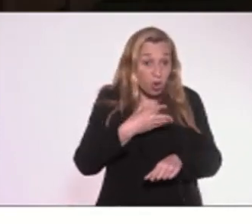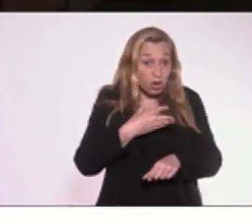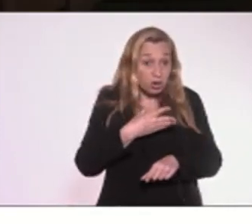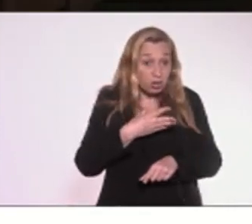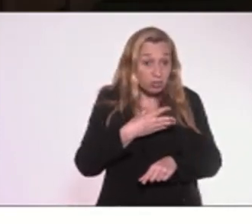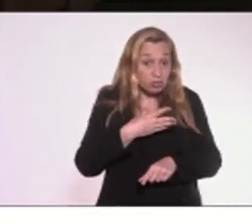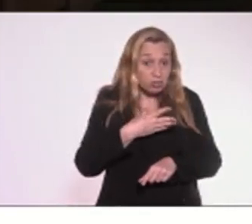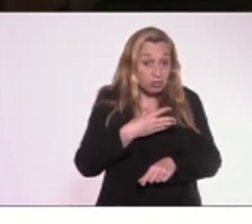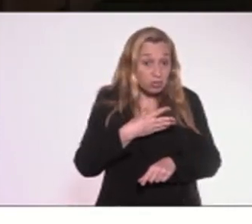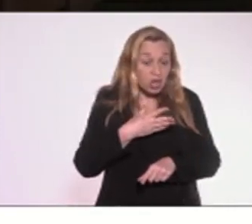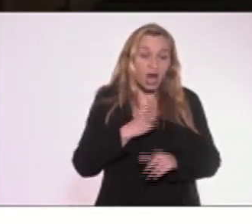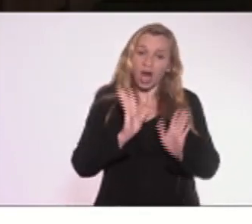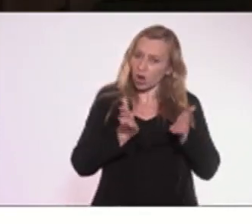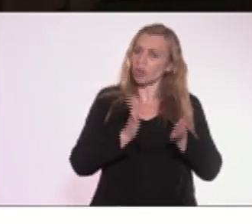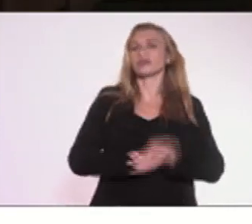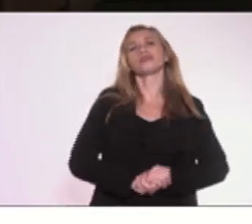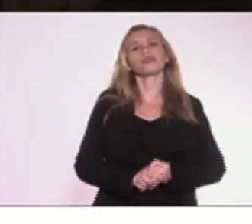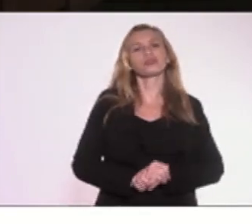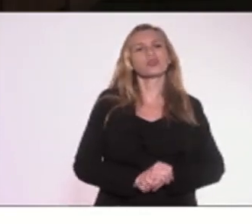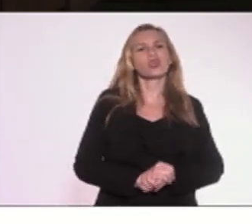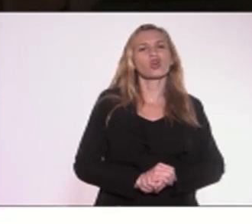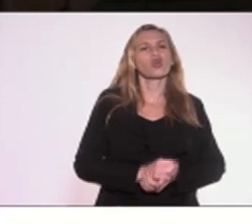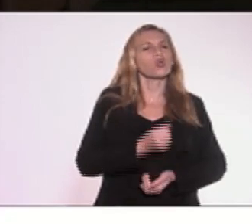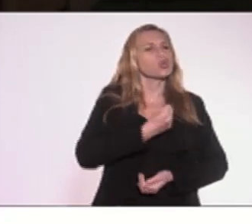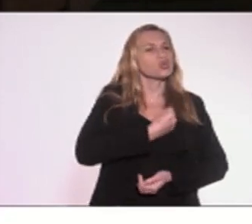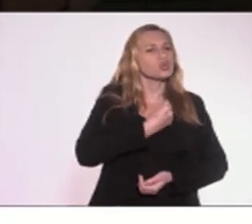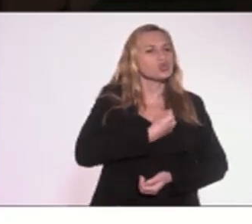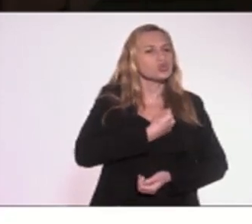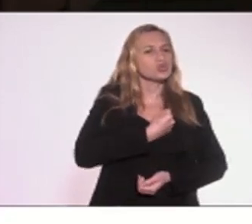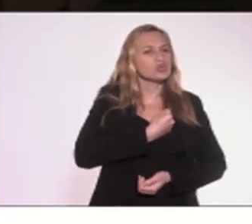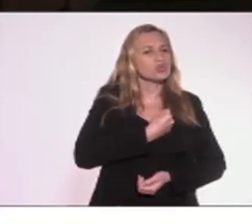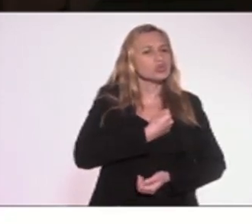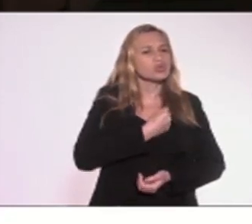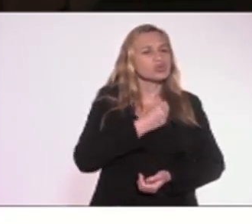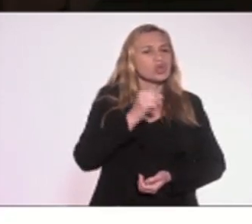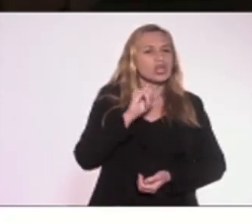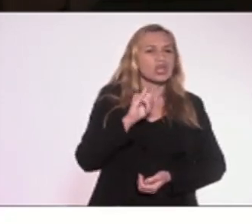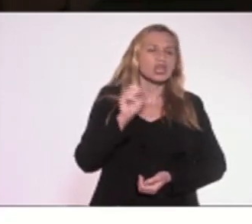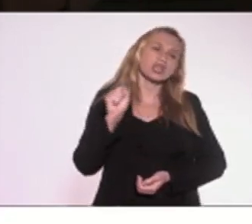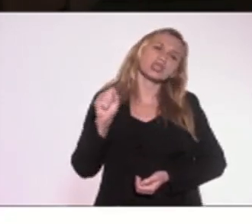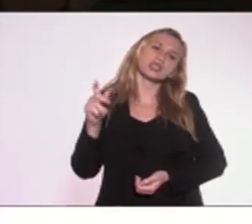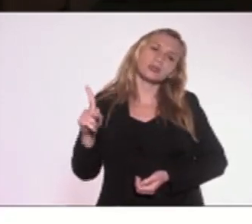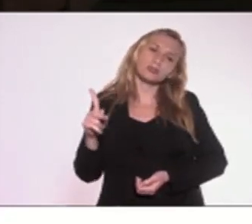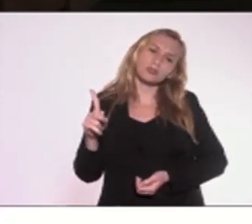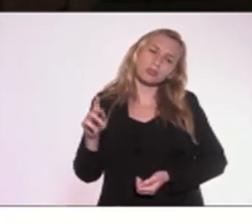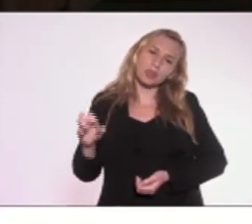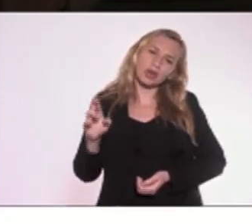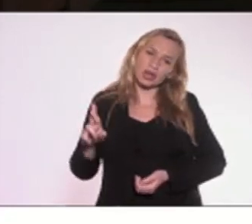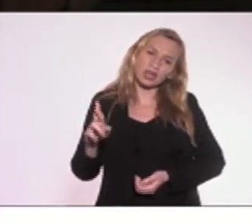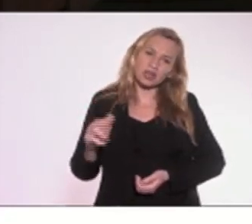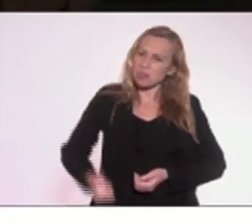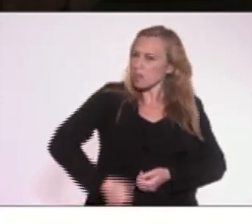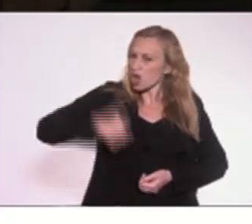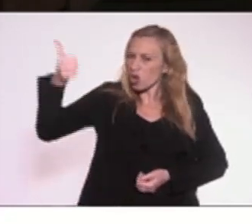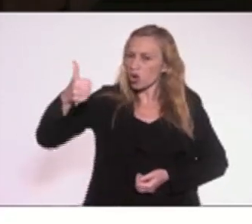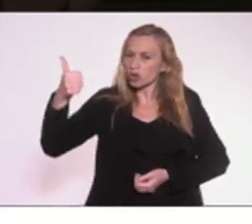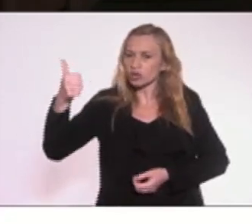boa. Agora, os mesmos números do ISP, que estão muito melhores que no ano